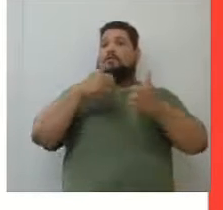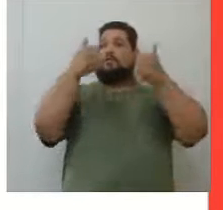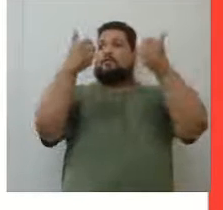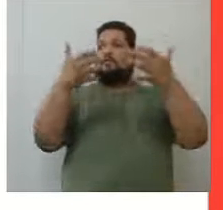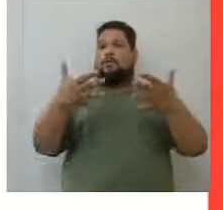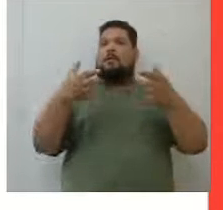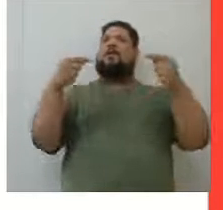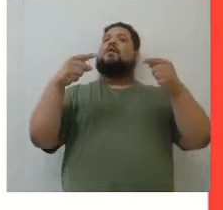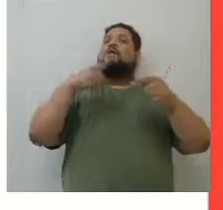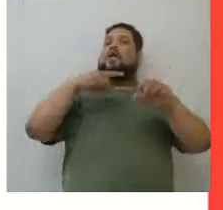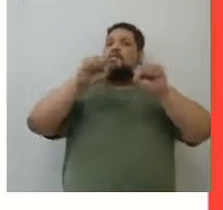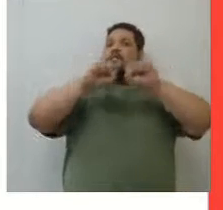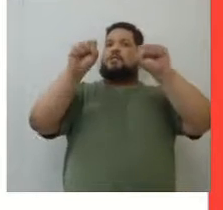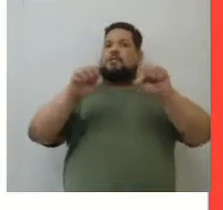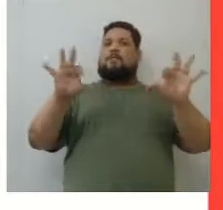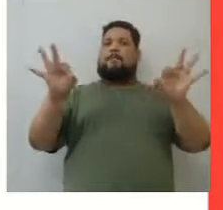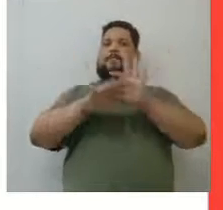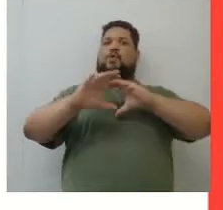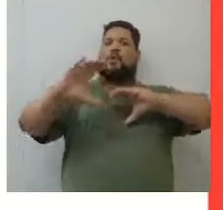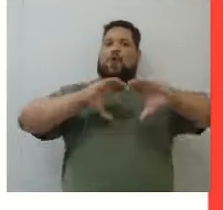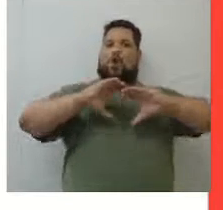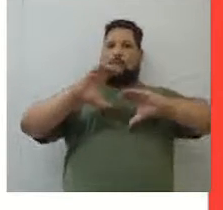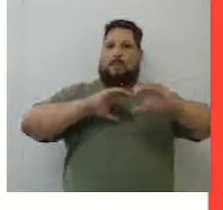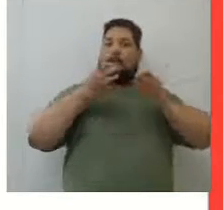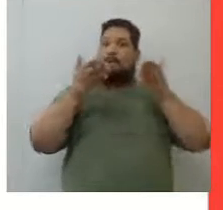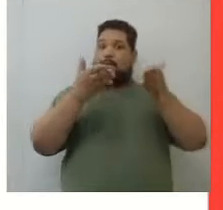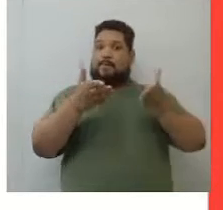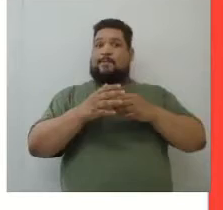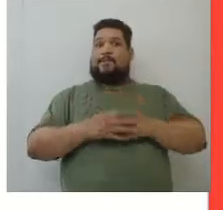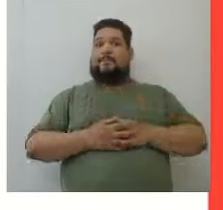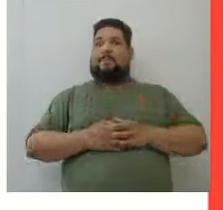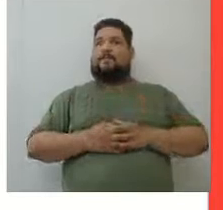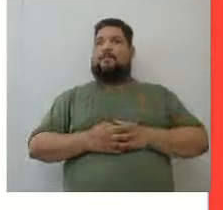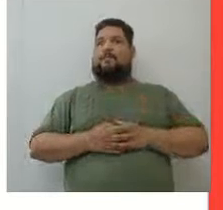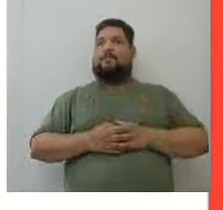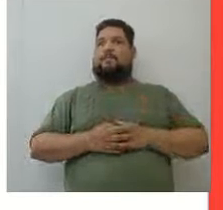os sistemas de comunicação, e esses sistemas de comunicação